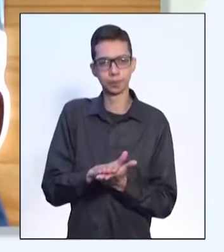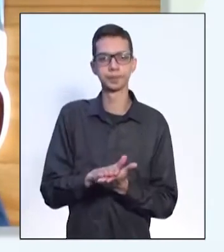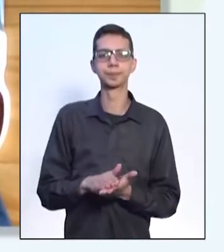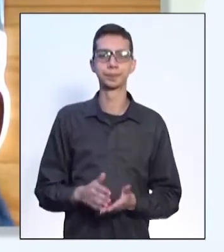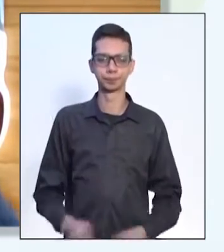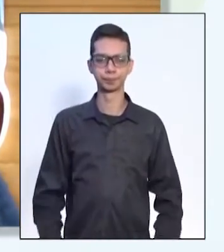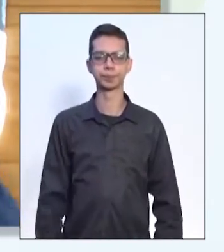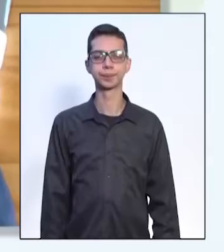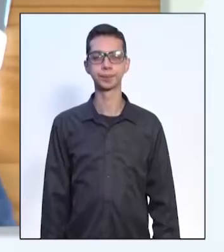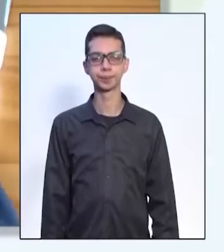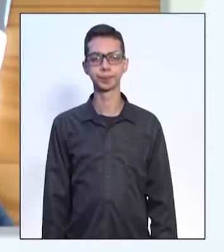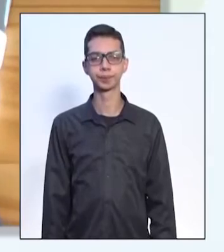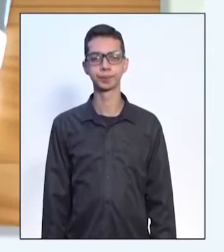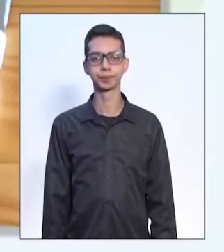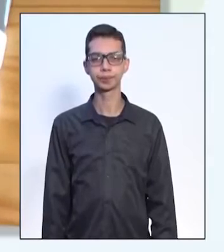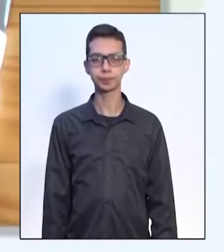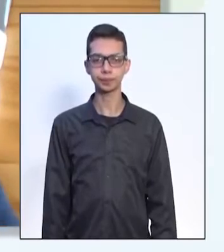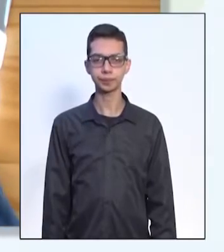cartão